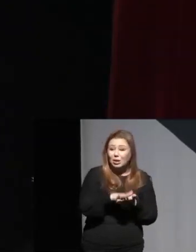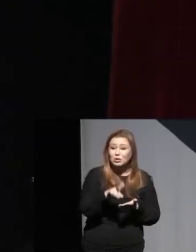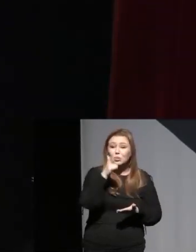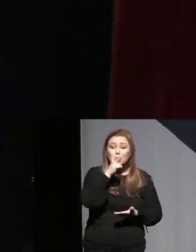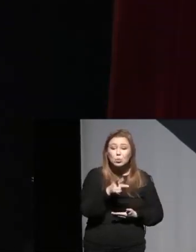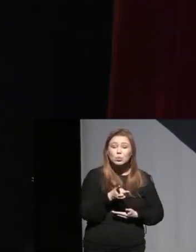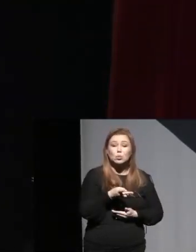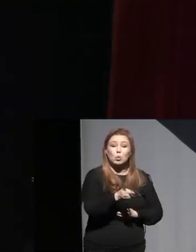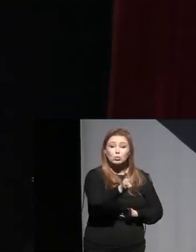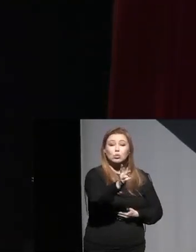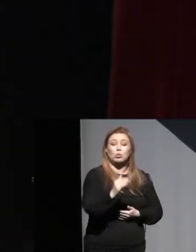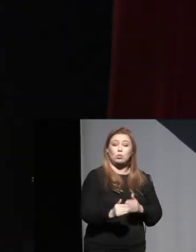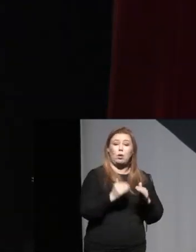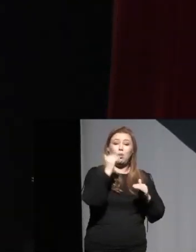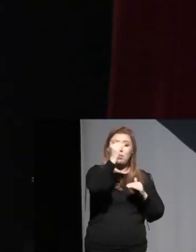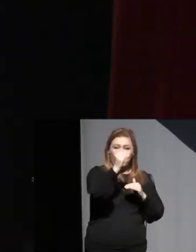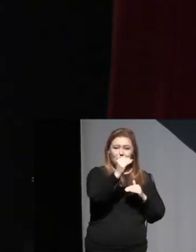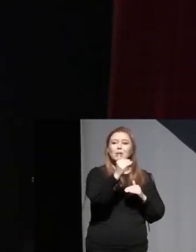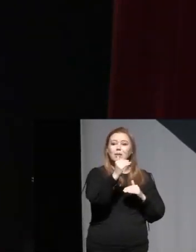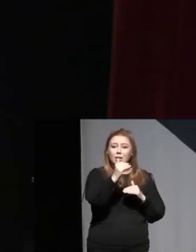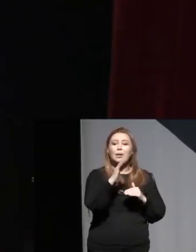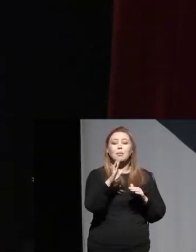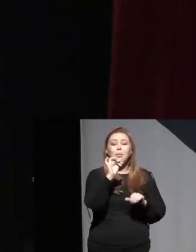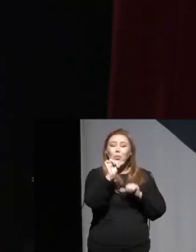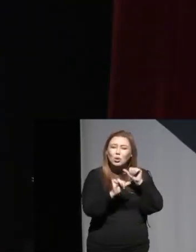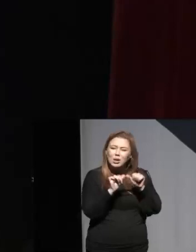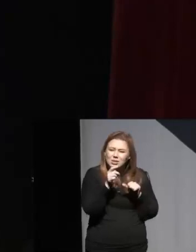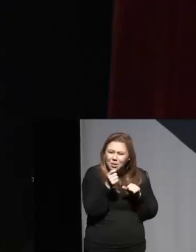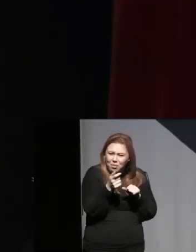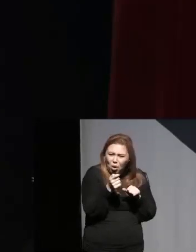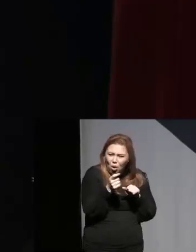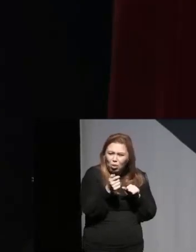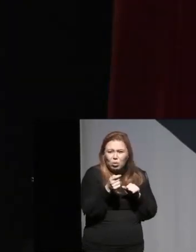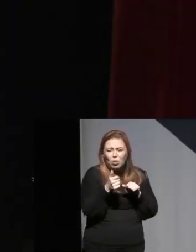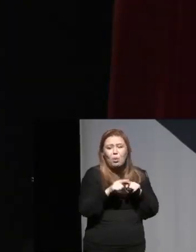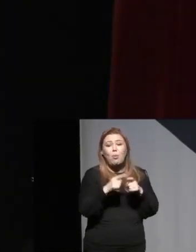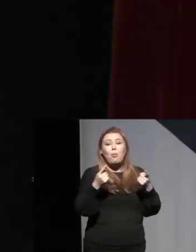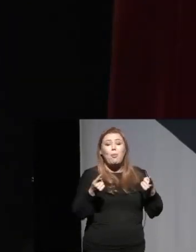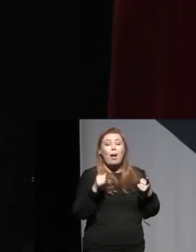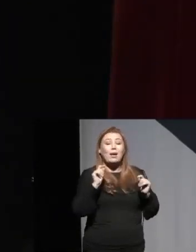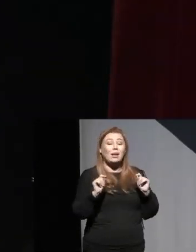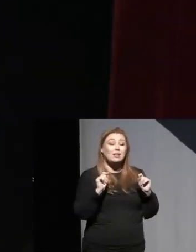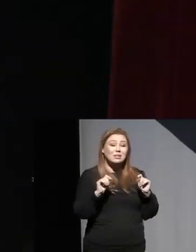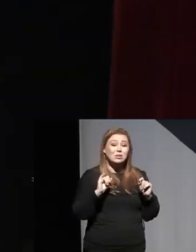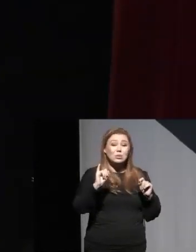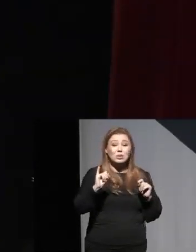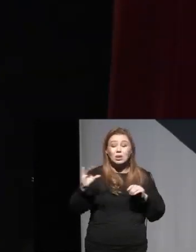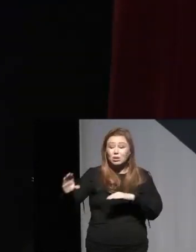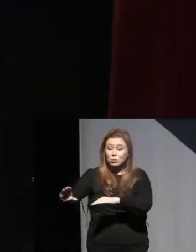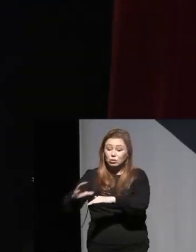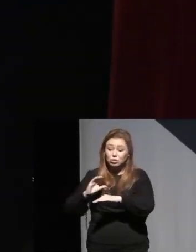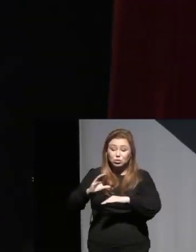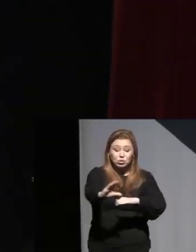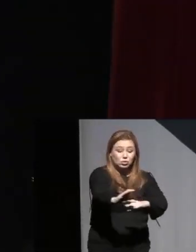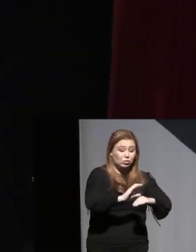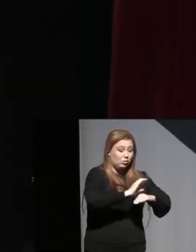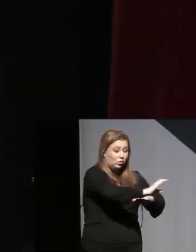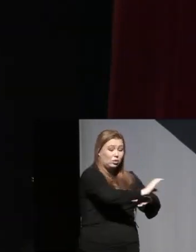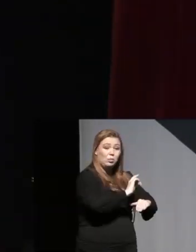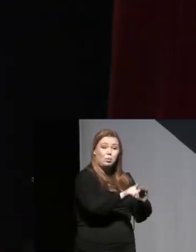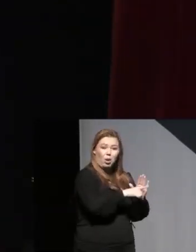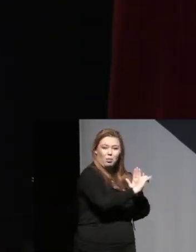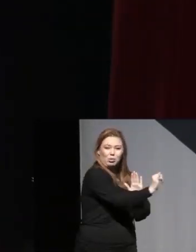com as competências, pouca coisa, houve uma variação, mas, eventualmente, as receitas provenientes dos tributos podem ter